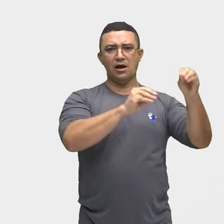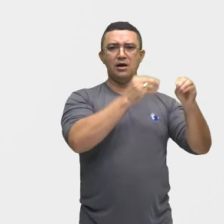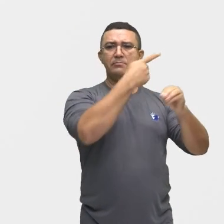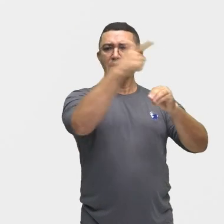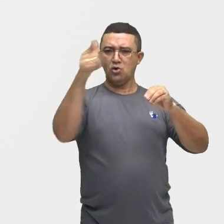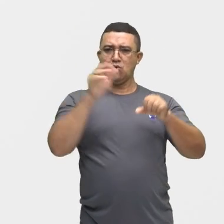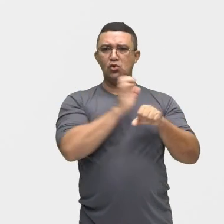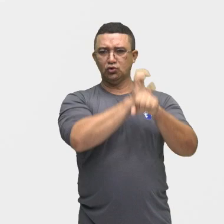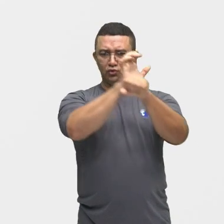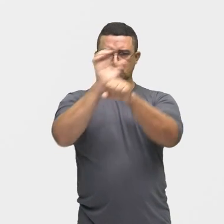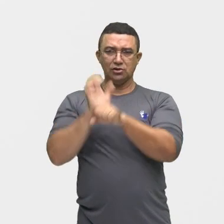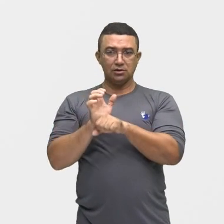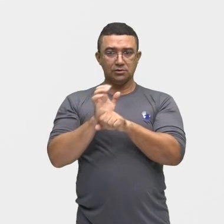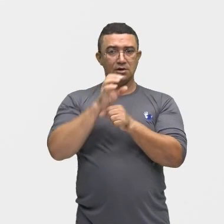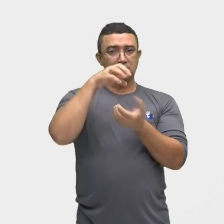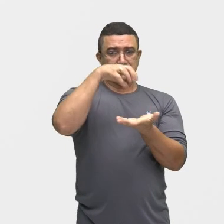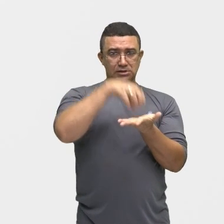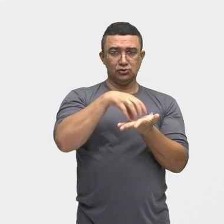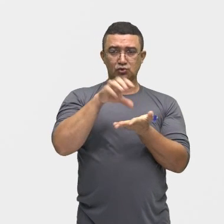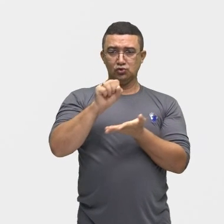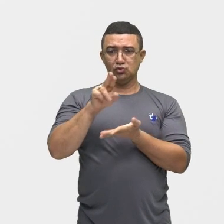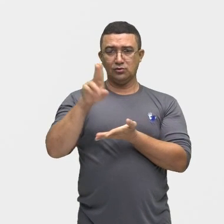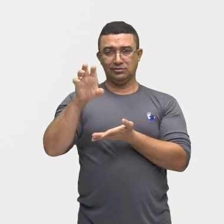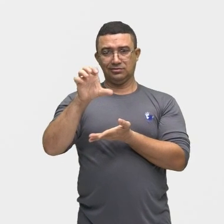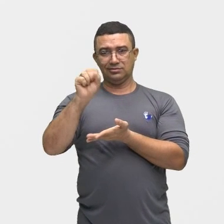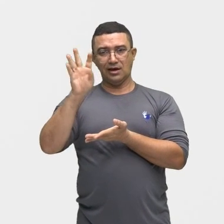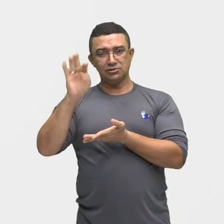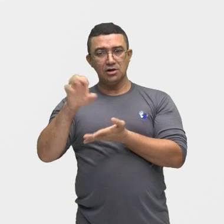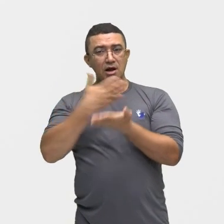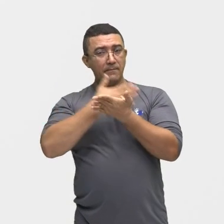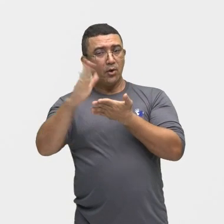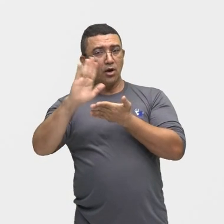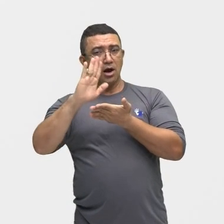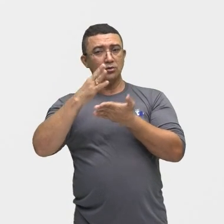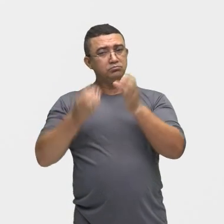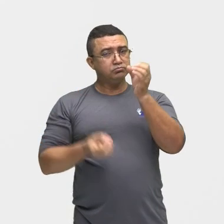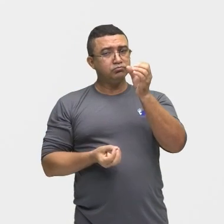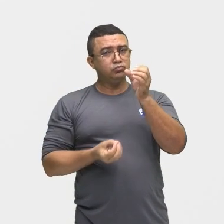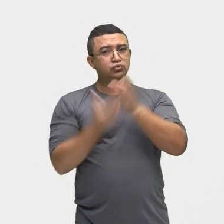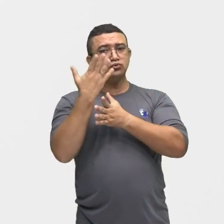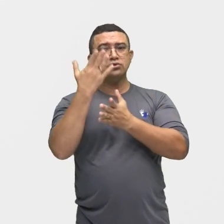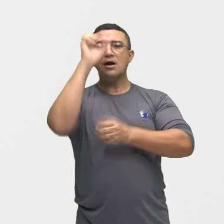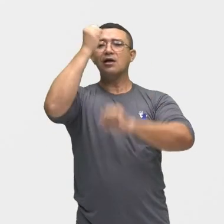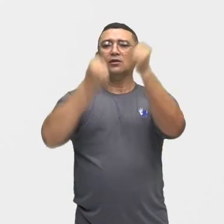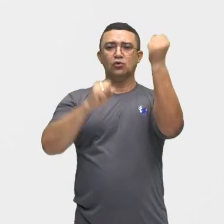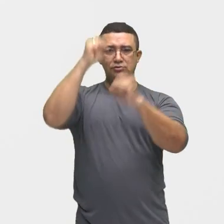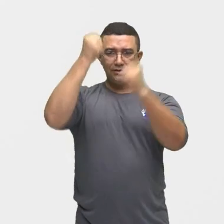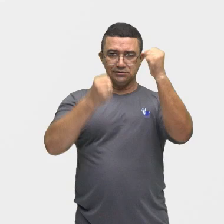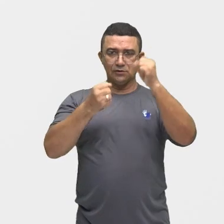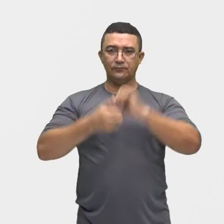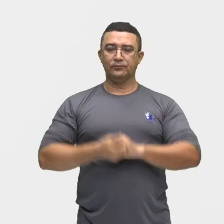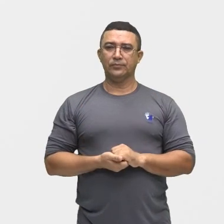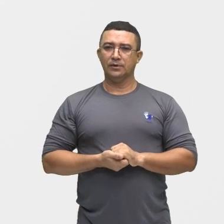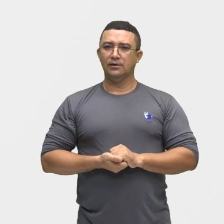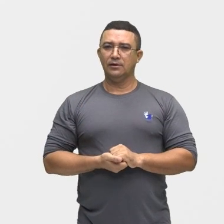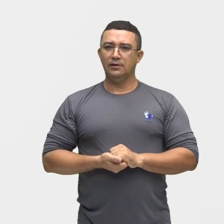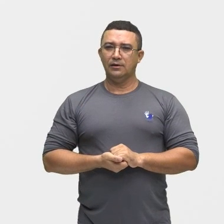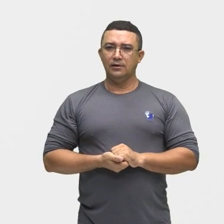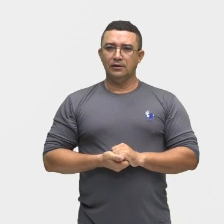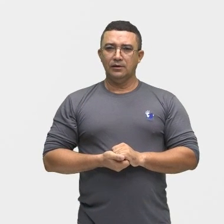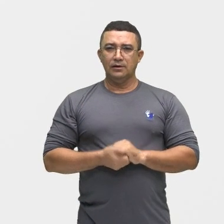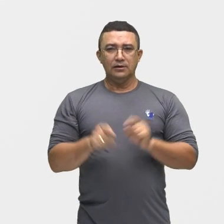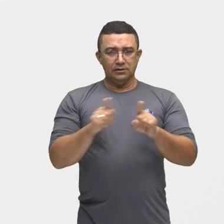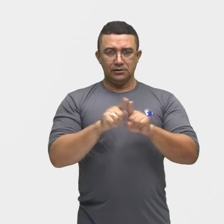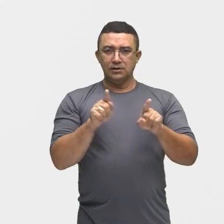também ali para a região sudeste, né, devido à industrialização dessa região. E, gente, a gente também observa